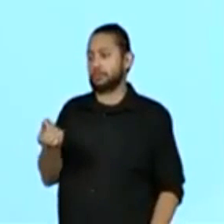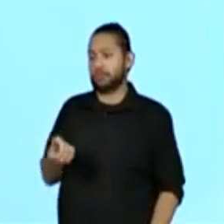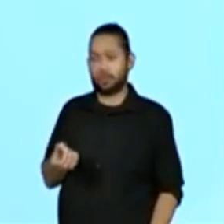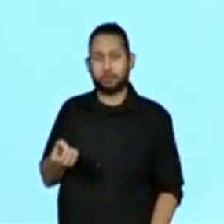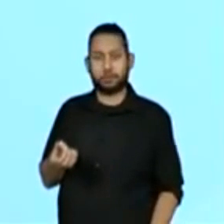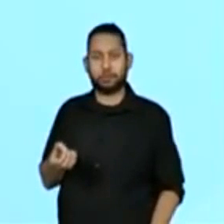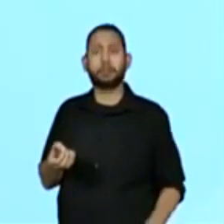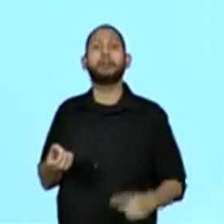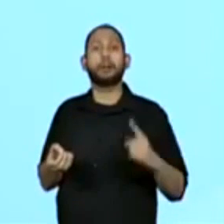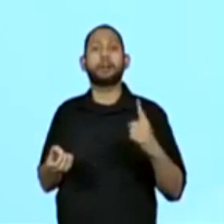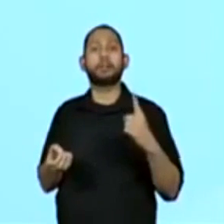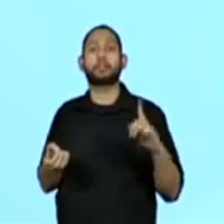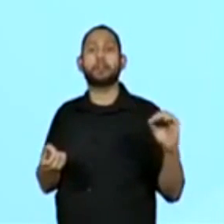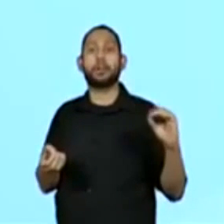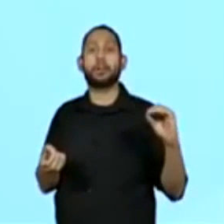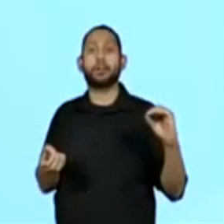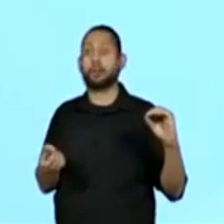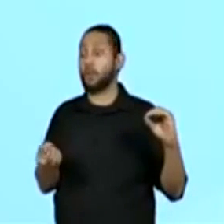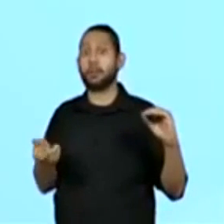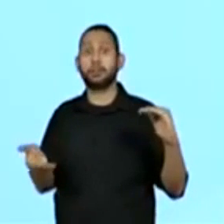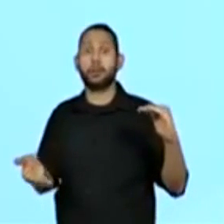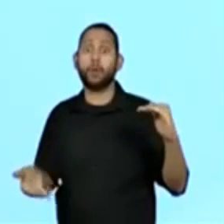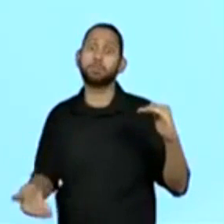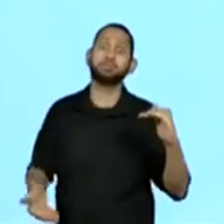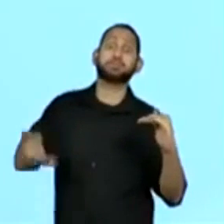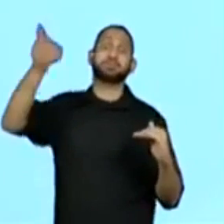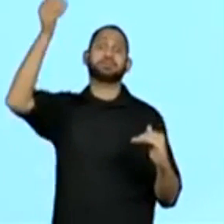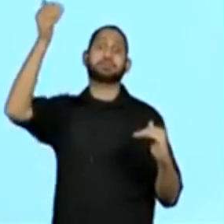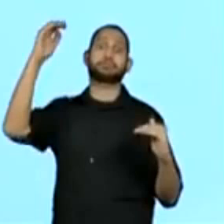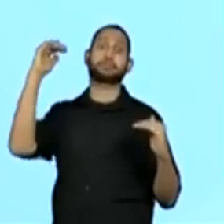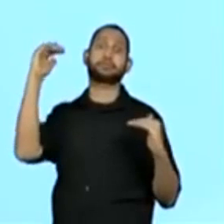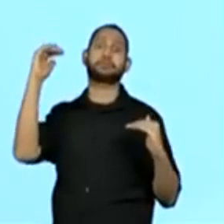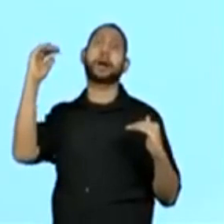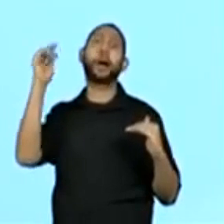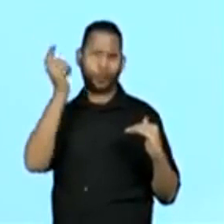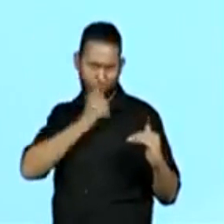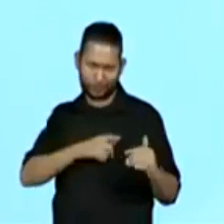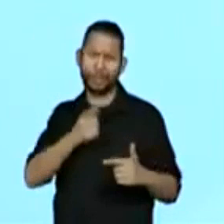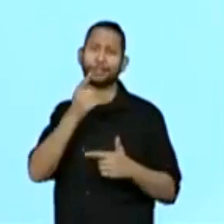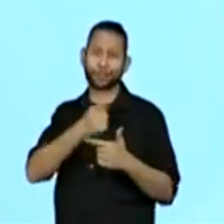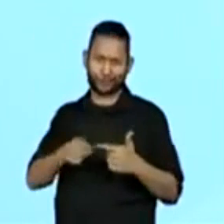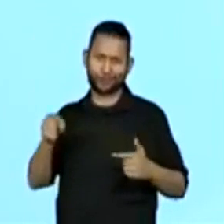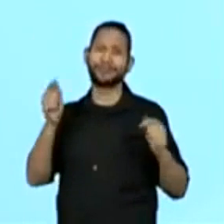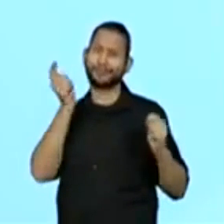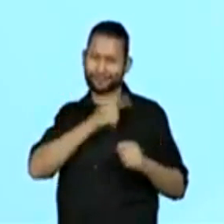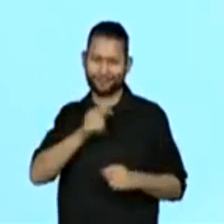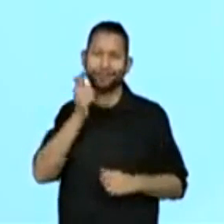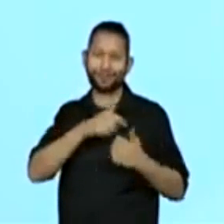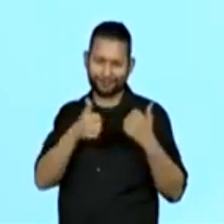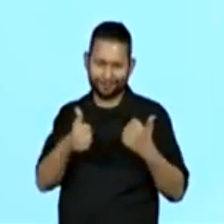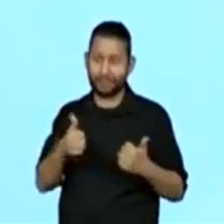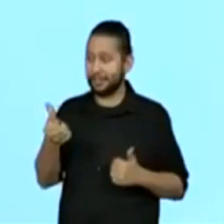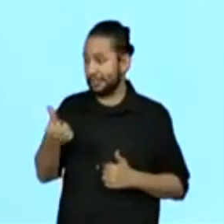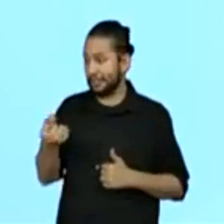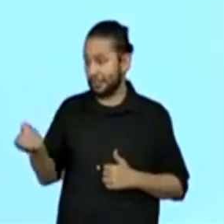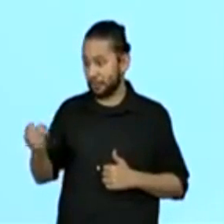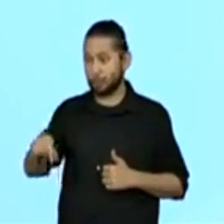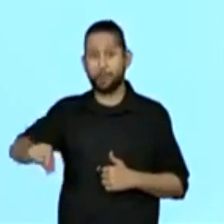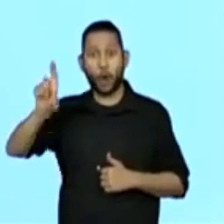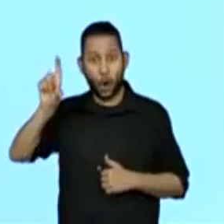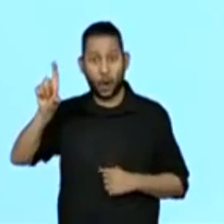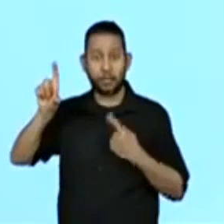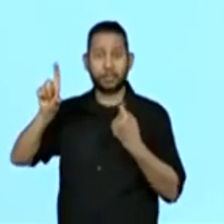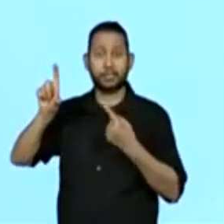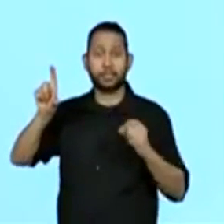mais um 0. E agora? Agora dá para dividir? Agora dá. 600 é maior.